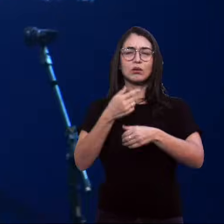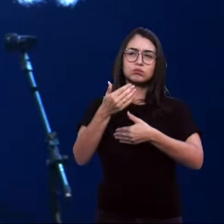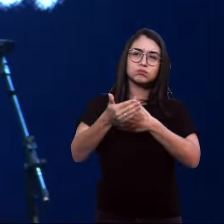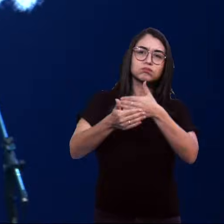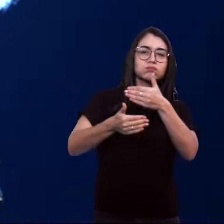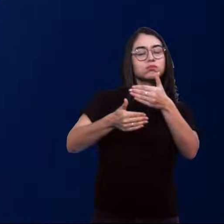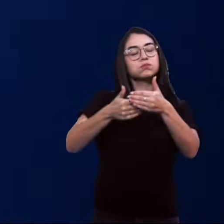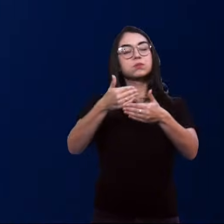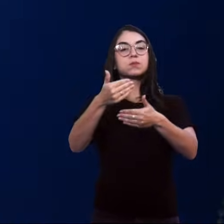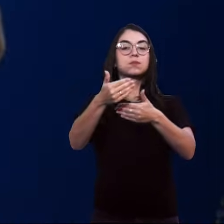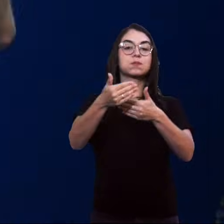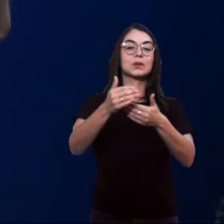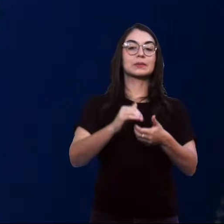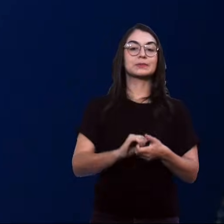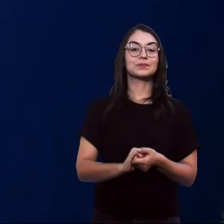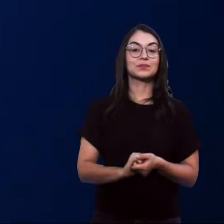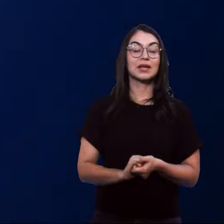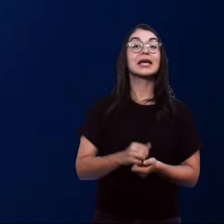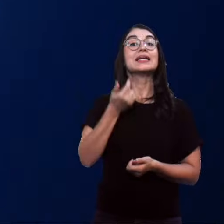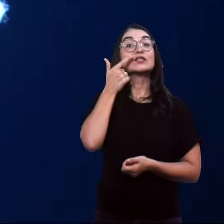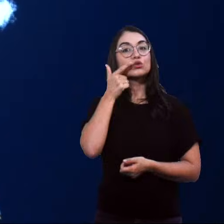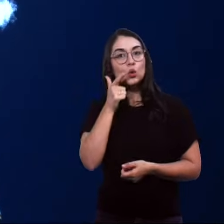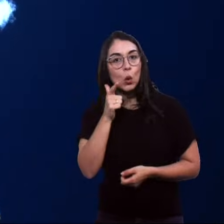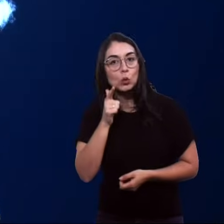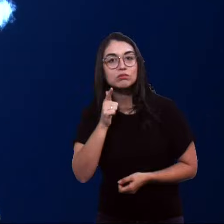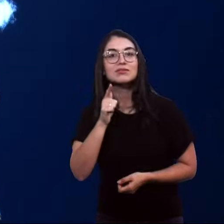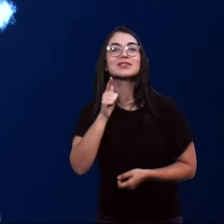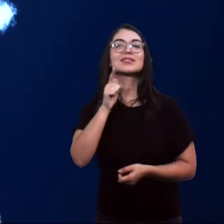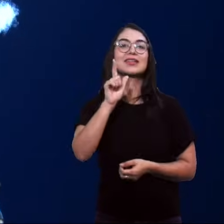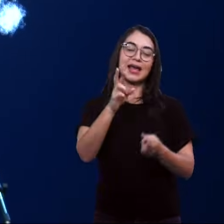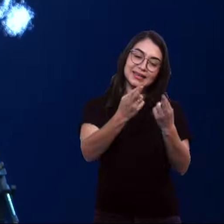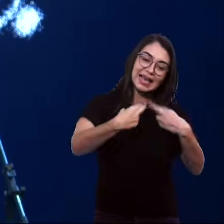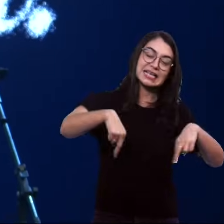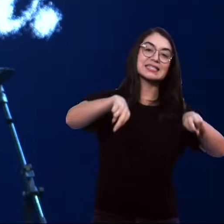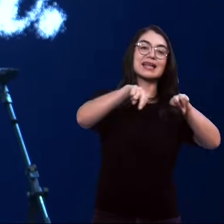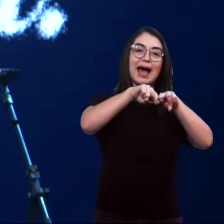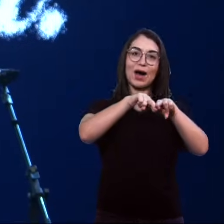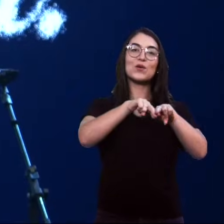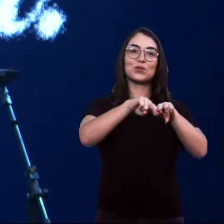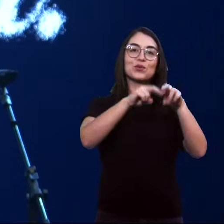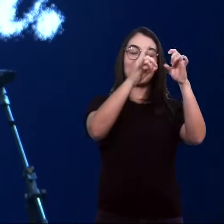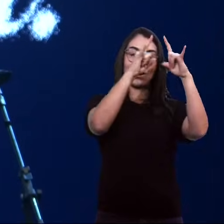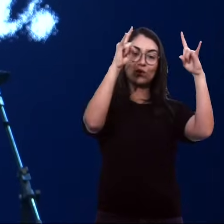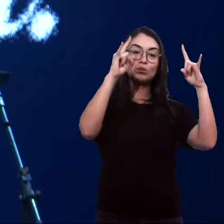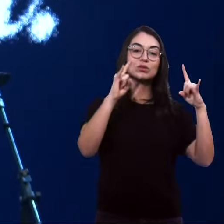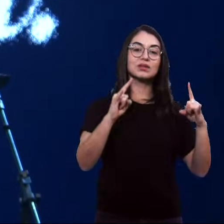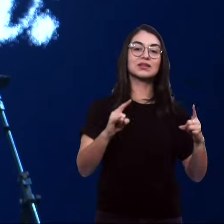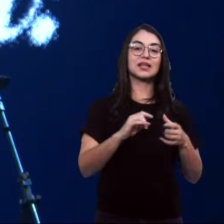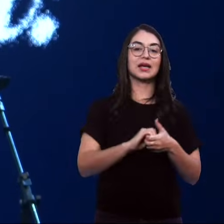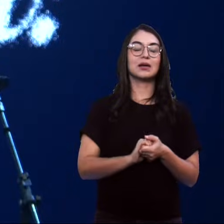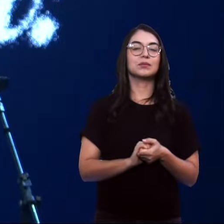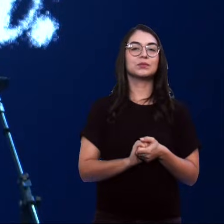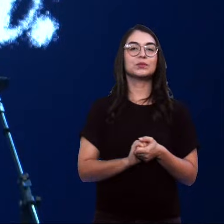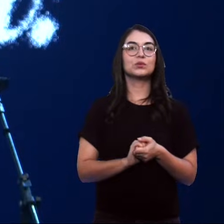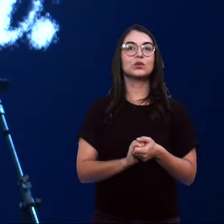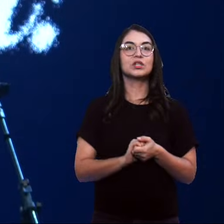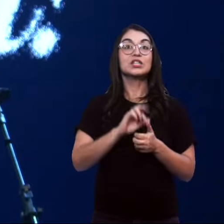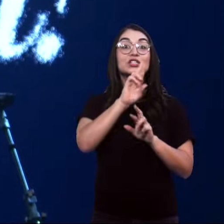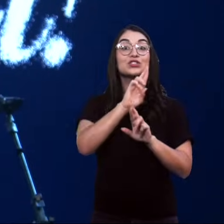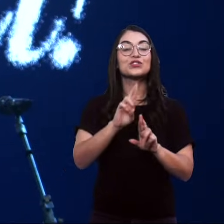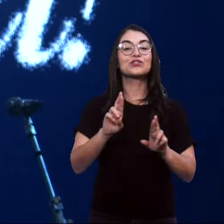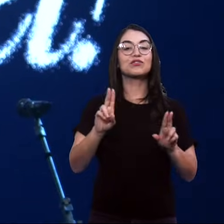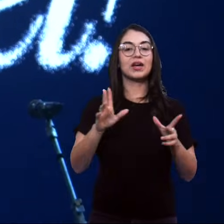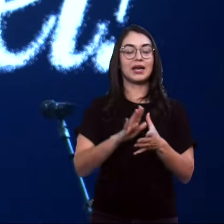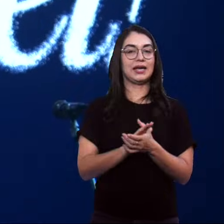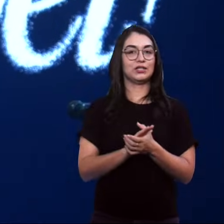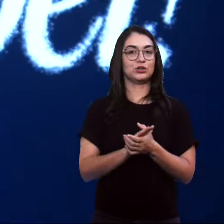que a gente leu aqui, eles conseguem reconstruir o templo, e eles reconstroem o templo de uma maneira muito interessante. Os